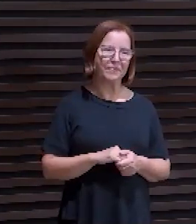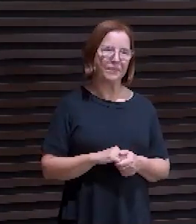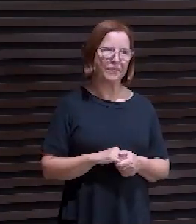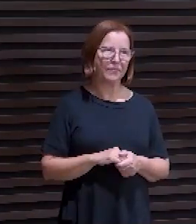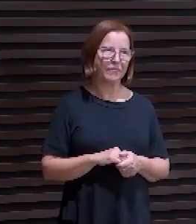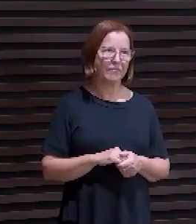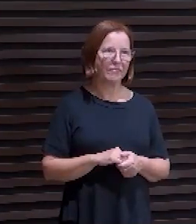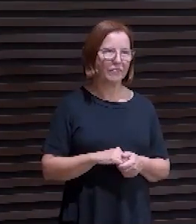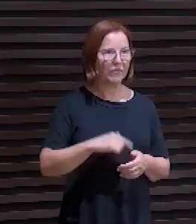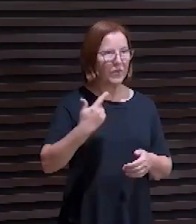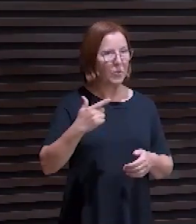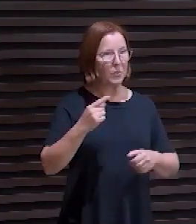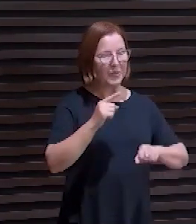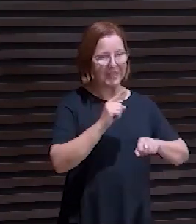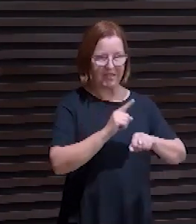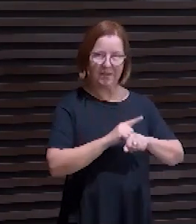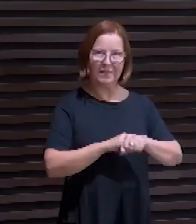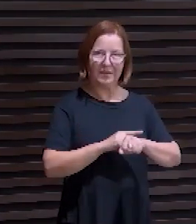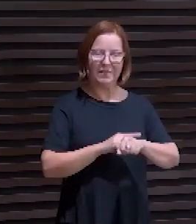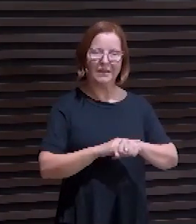Não tem tempo.